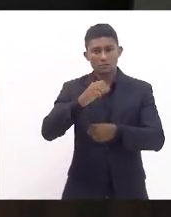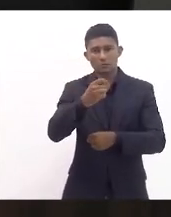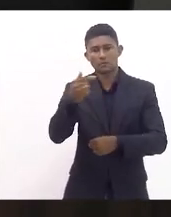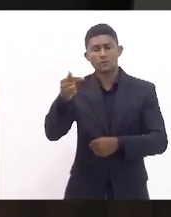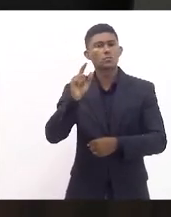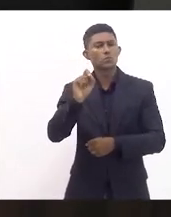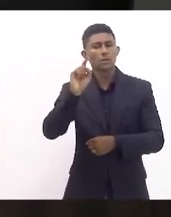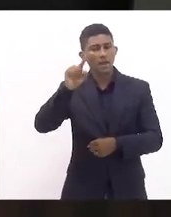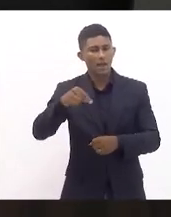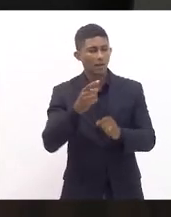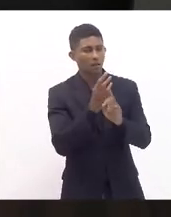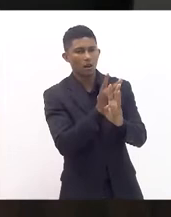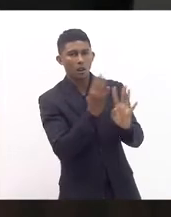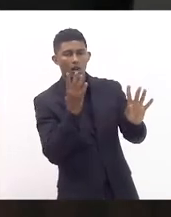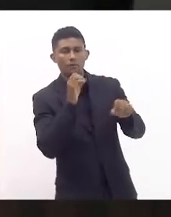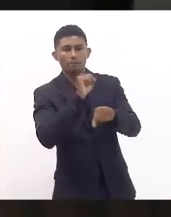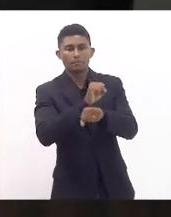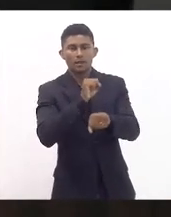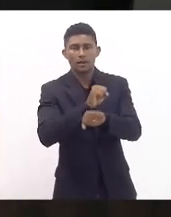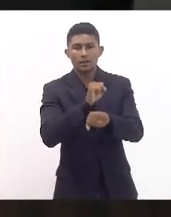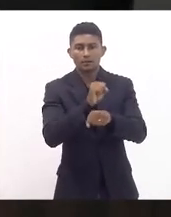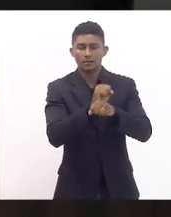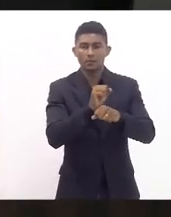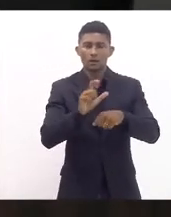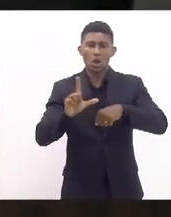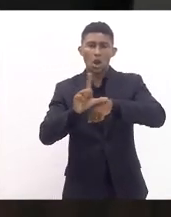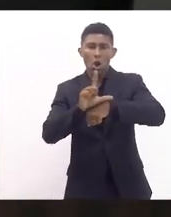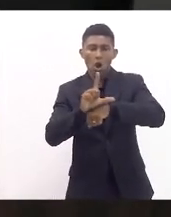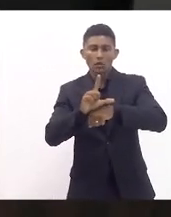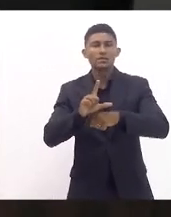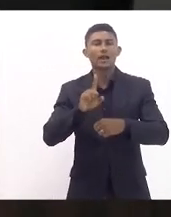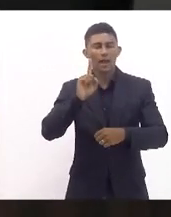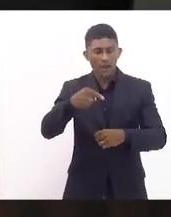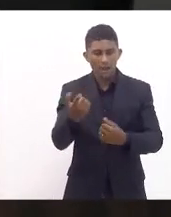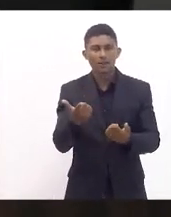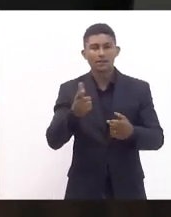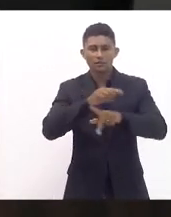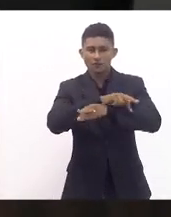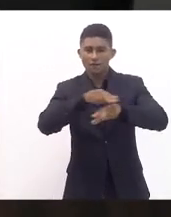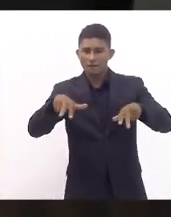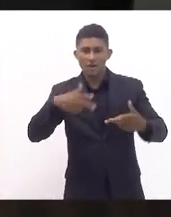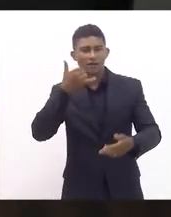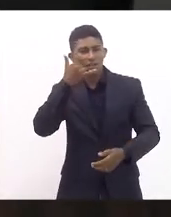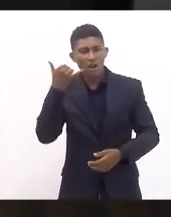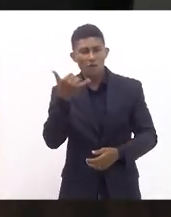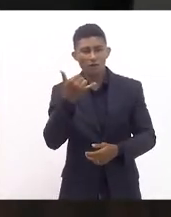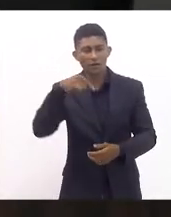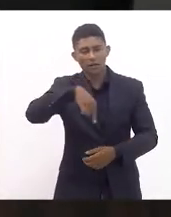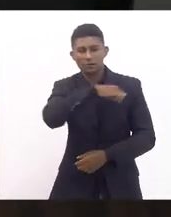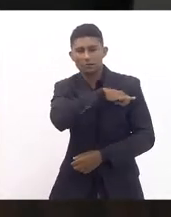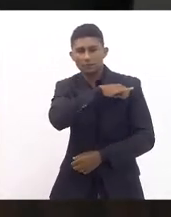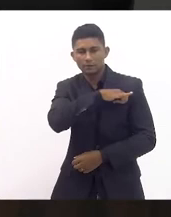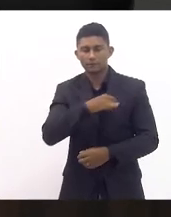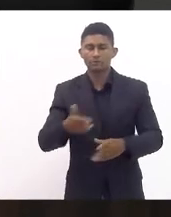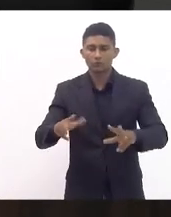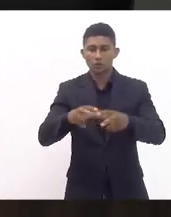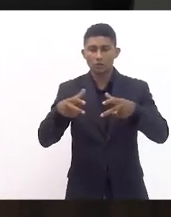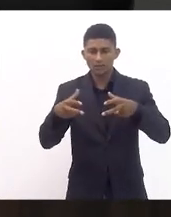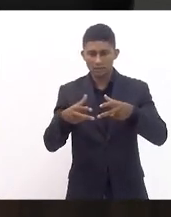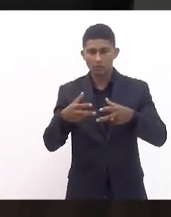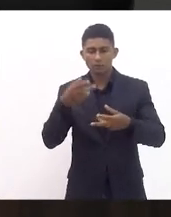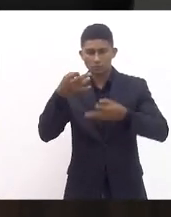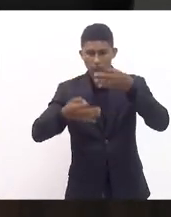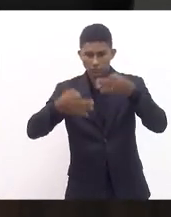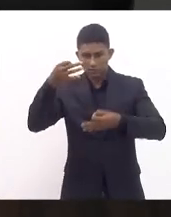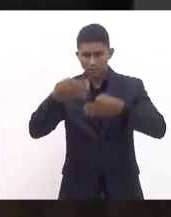nos atendimentos realizados nas lojas das operadoras de telefonia no âmbito do Estado do Rio de Janeiro. Parecer da Comissão de Constituição e Justiça, pela juridicidade,